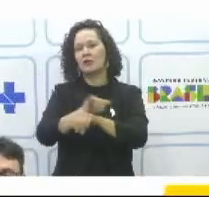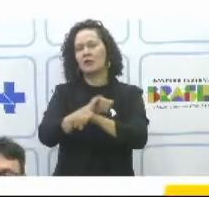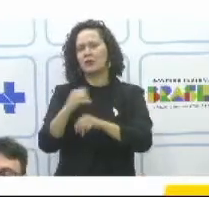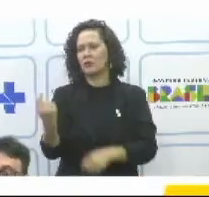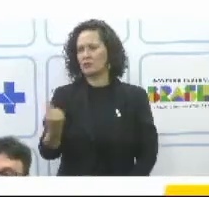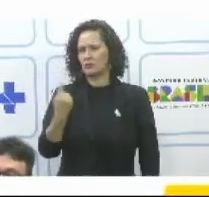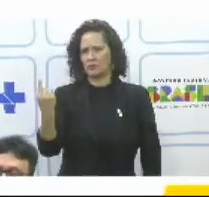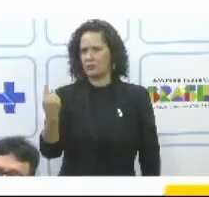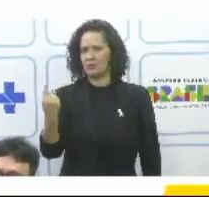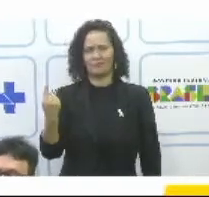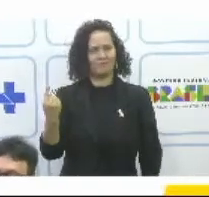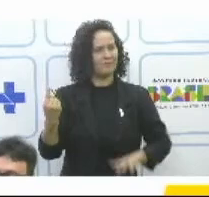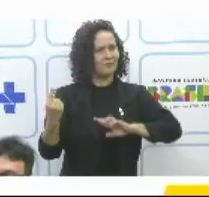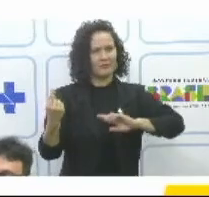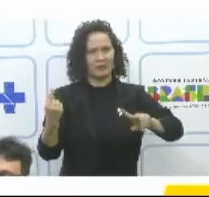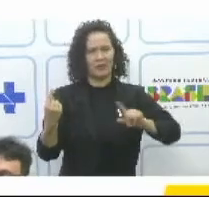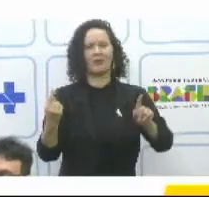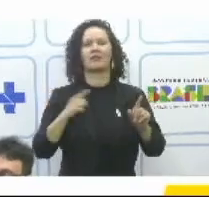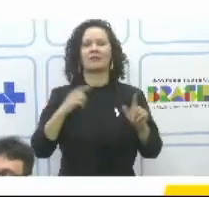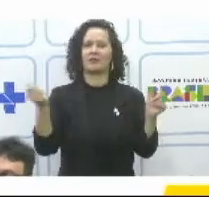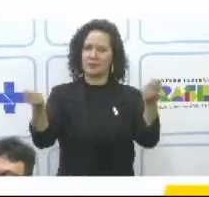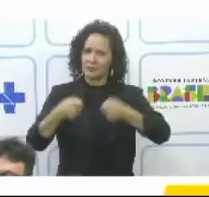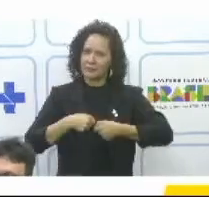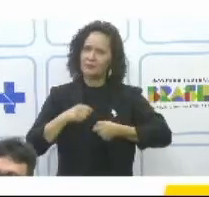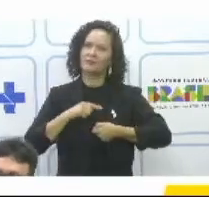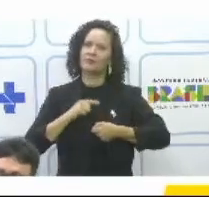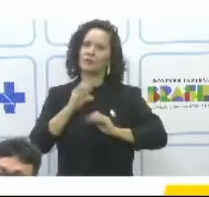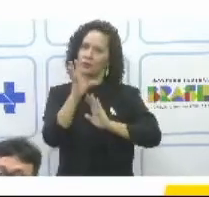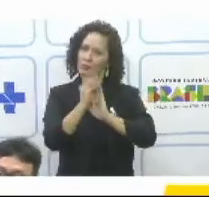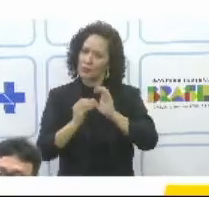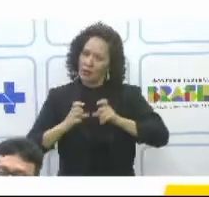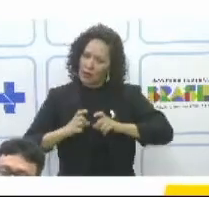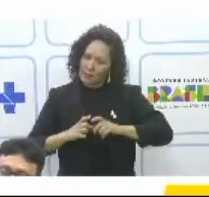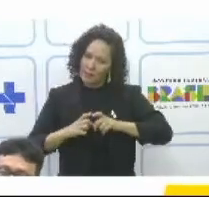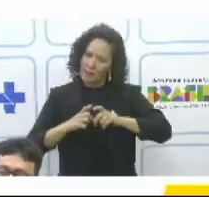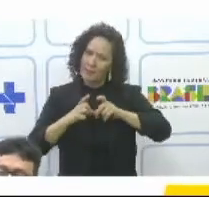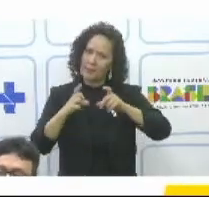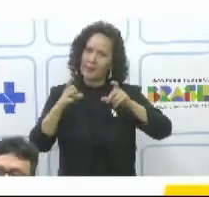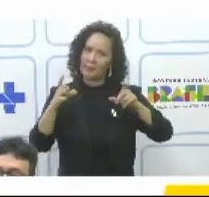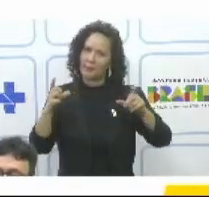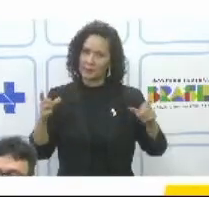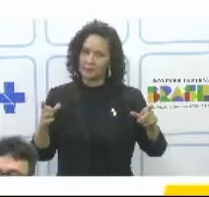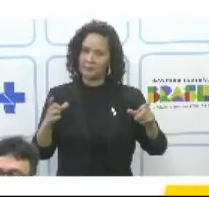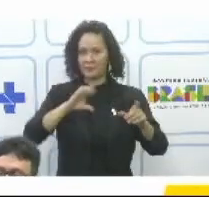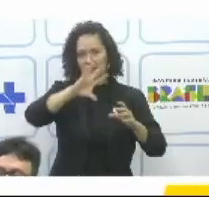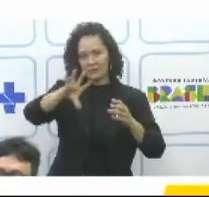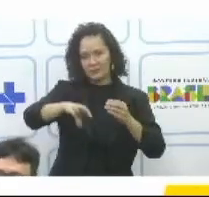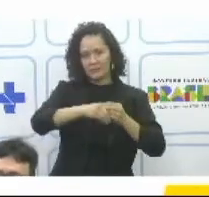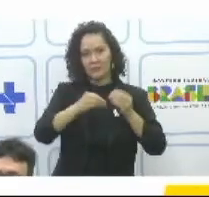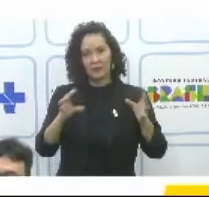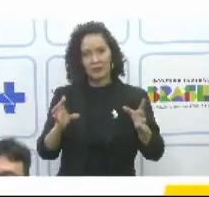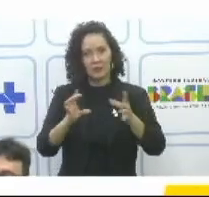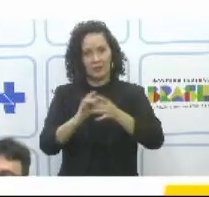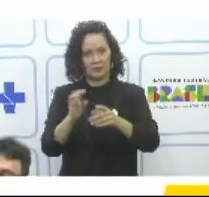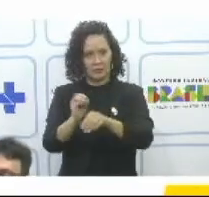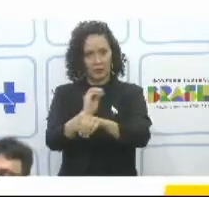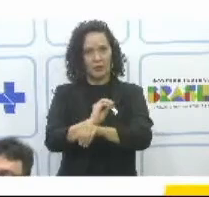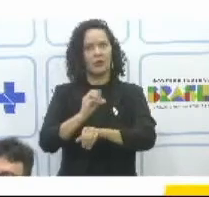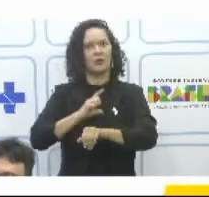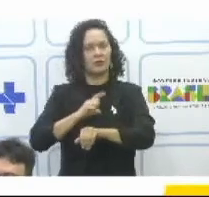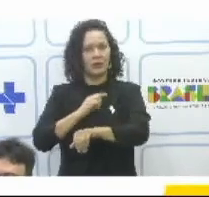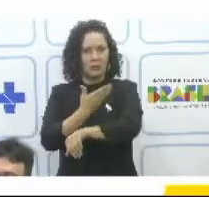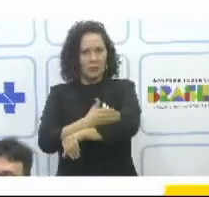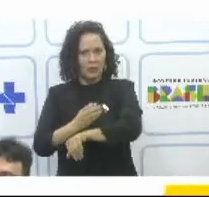só como a única possibilidade de cuidado. Então, dentro de um modelo ampliado, né, integral de cuidado, a gente tem práticas, né,